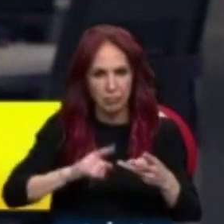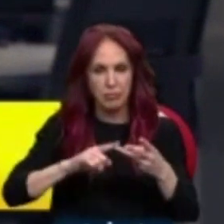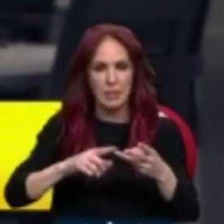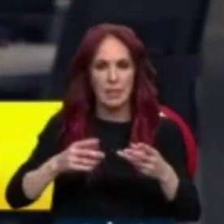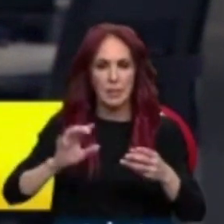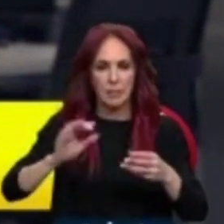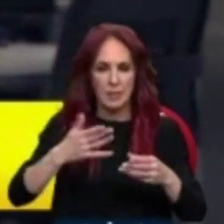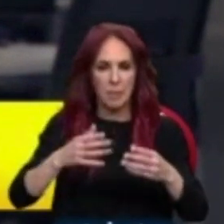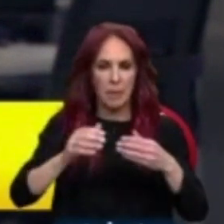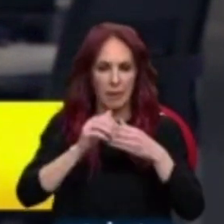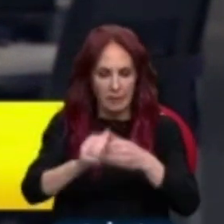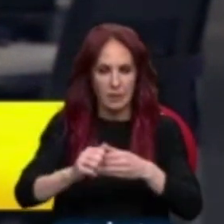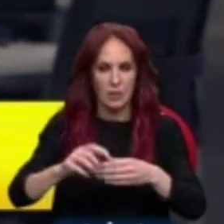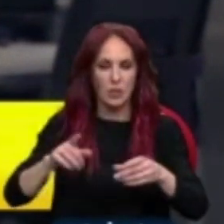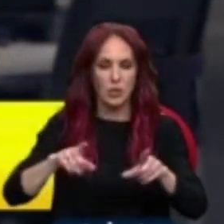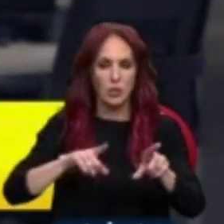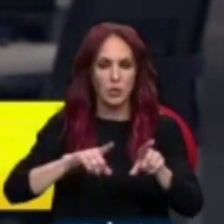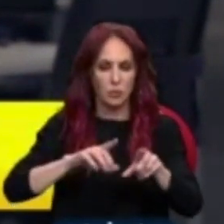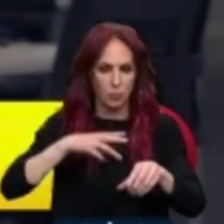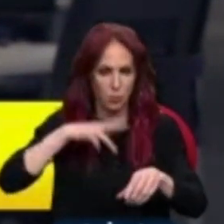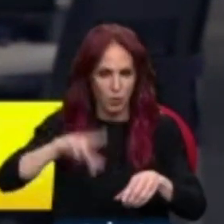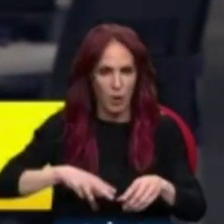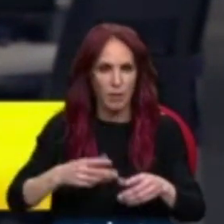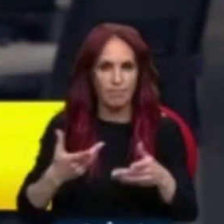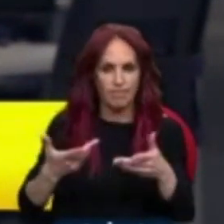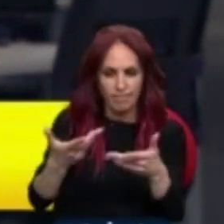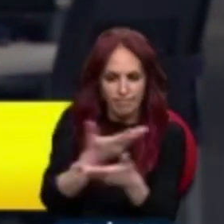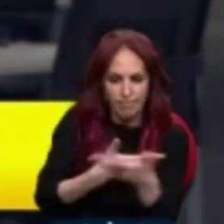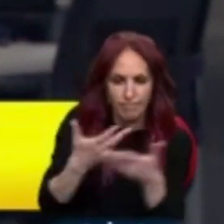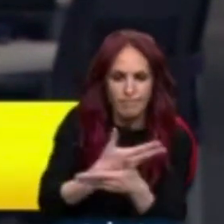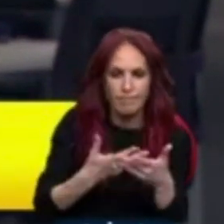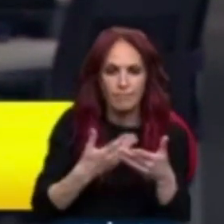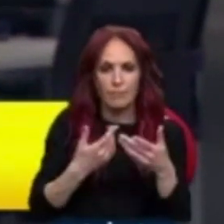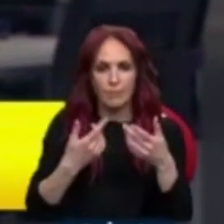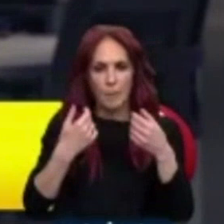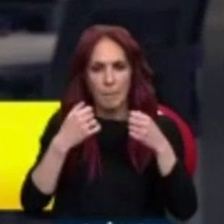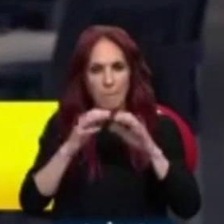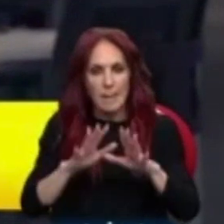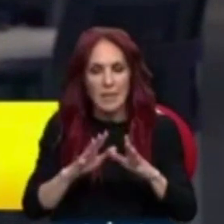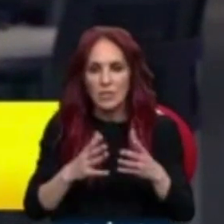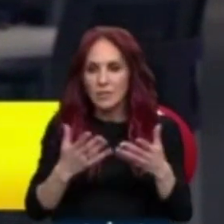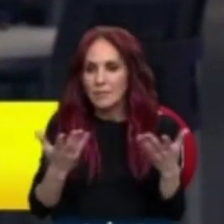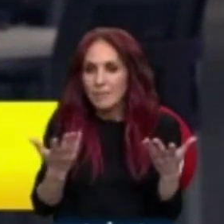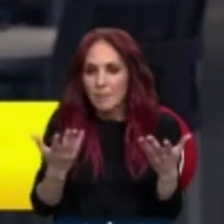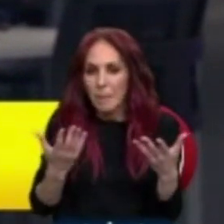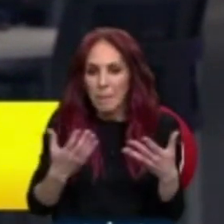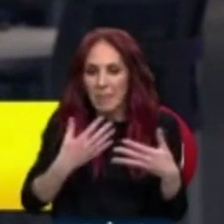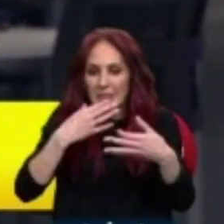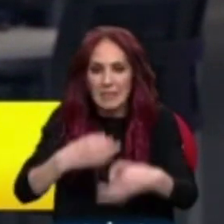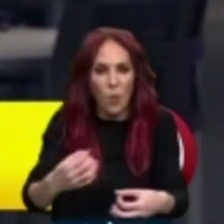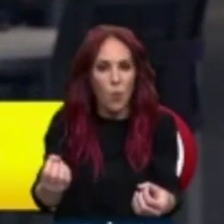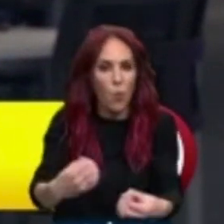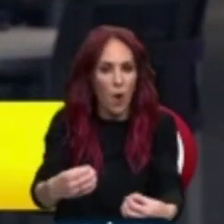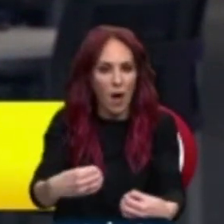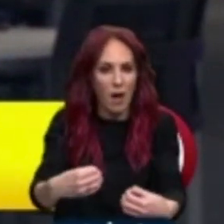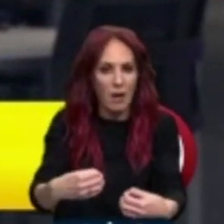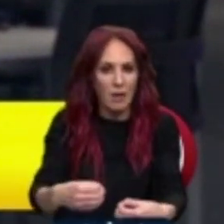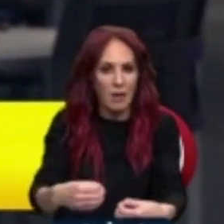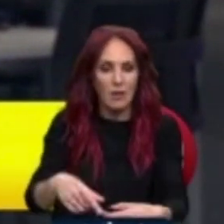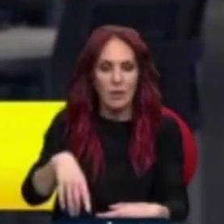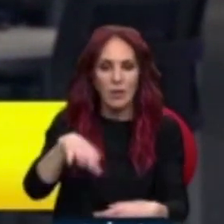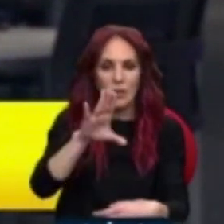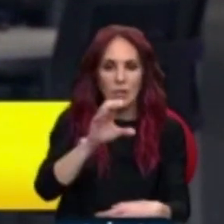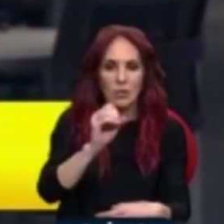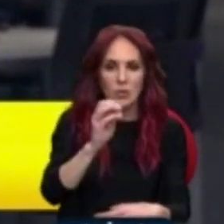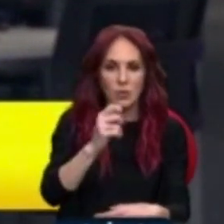do país, foram partilhadas análises encorajadoras, mas que são ainda imprevisíveis. O José